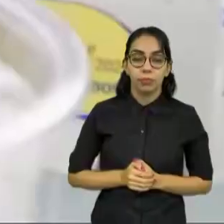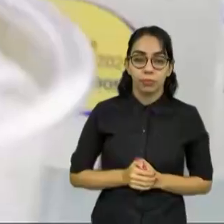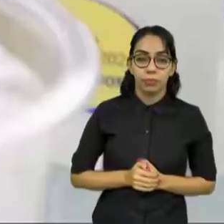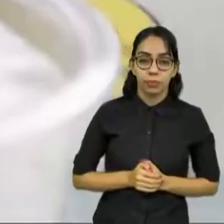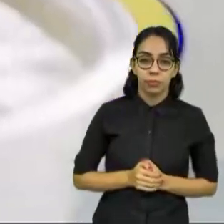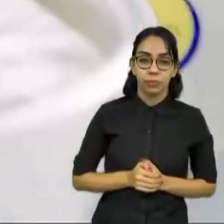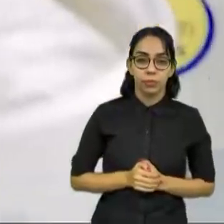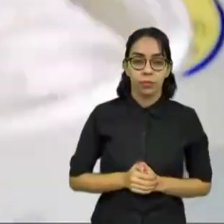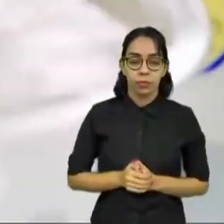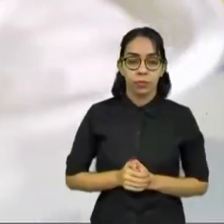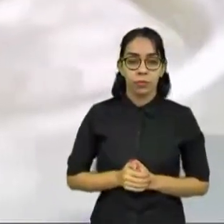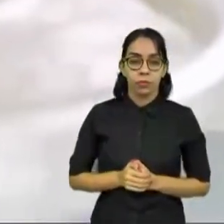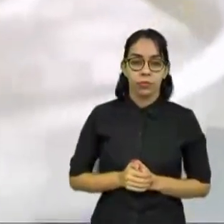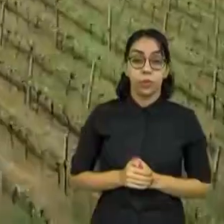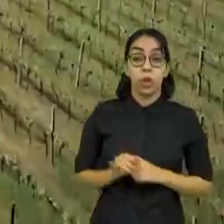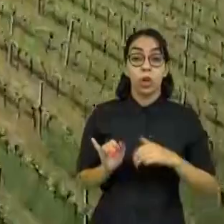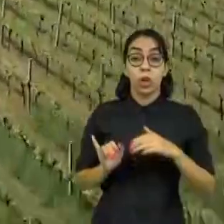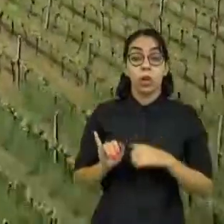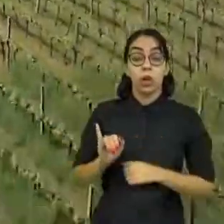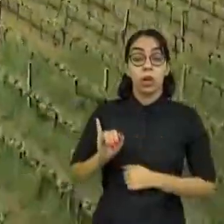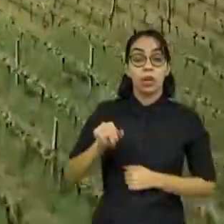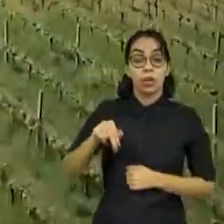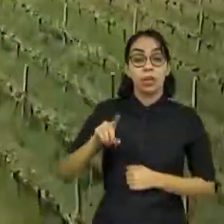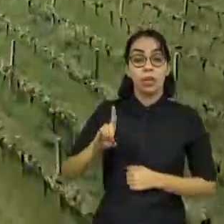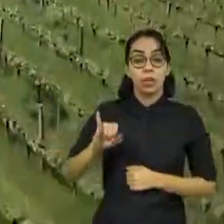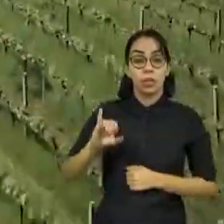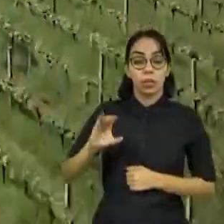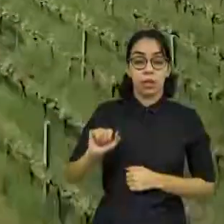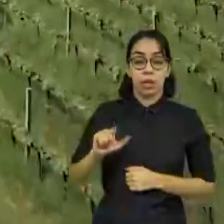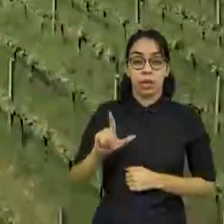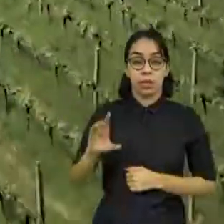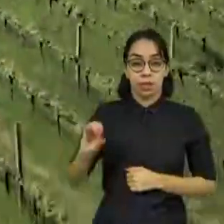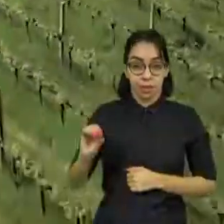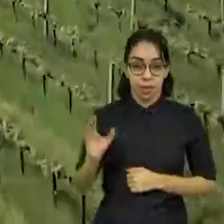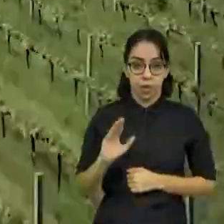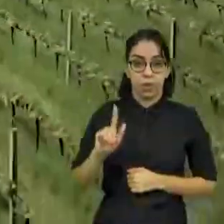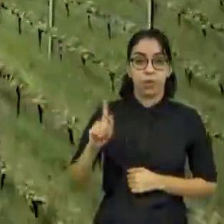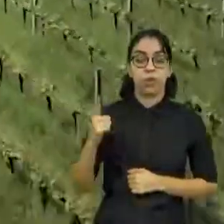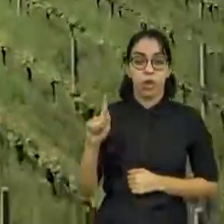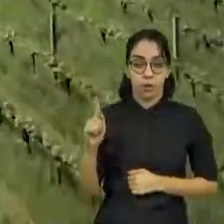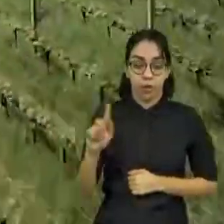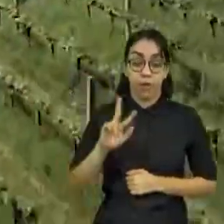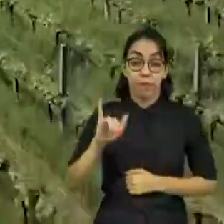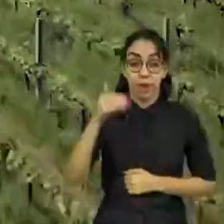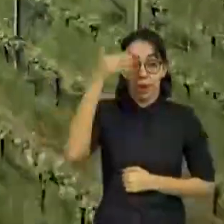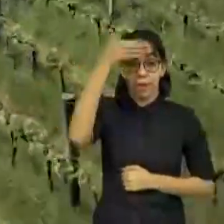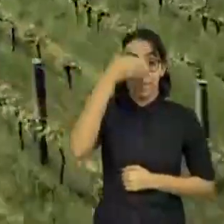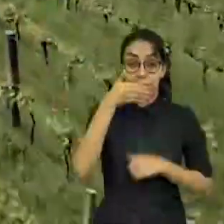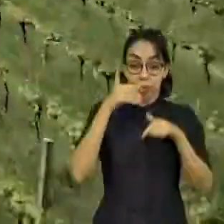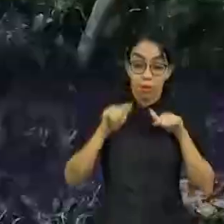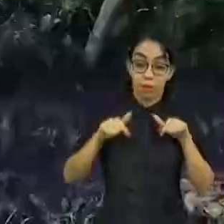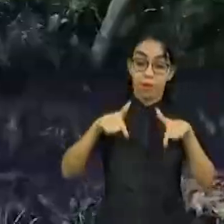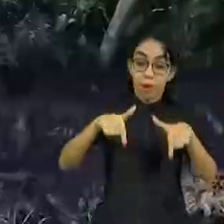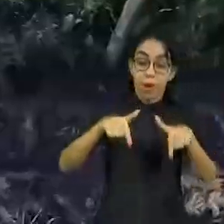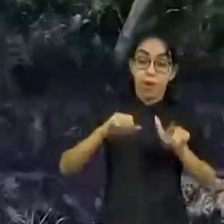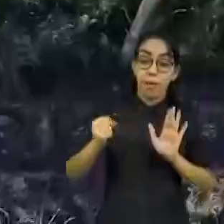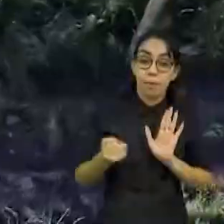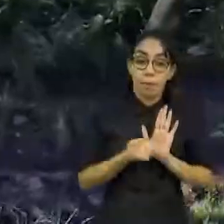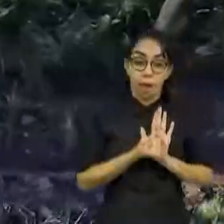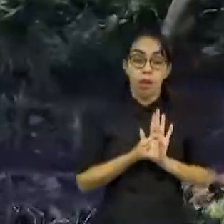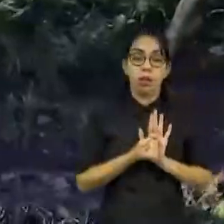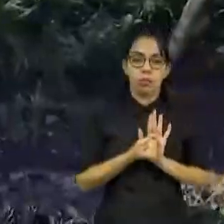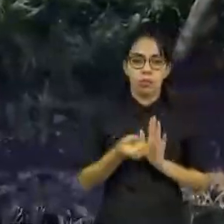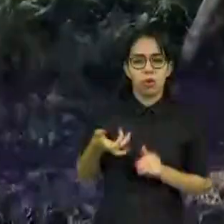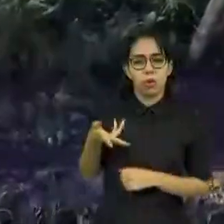A indicação geográfica é uma certidão que comprova a origem de produtos a qual estão associados atributos de qualidade